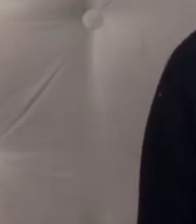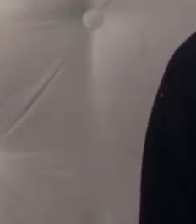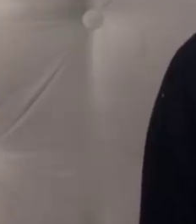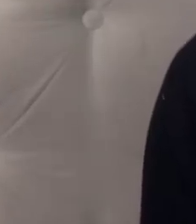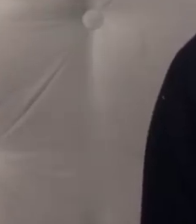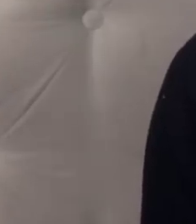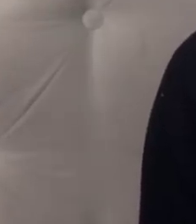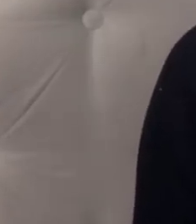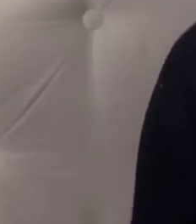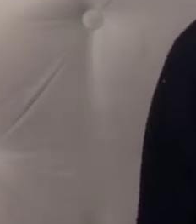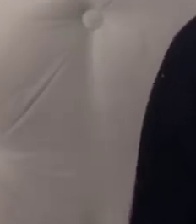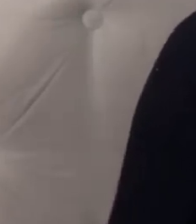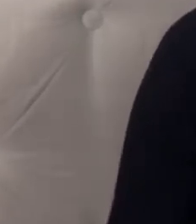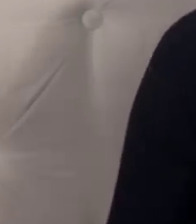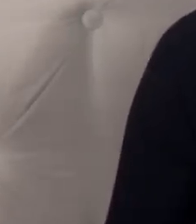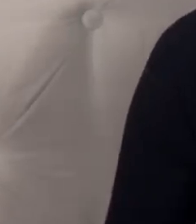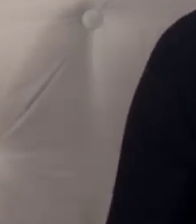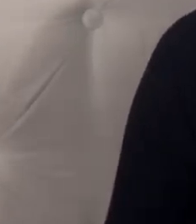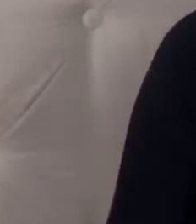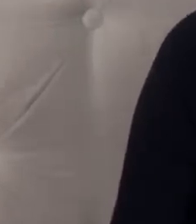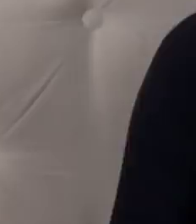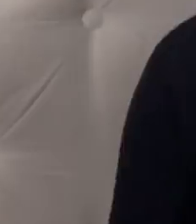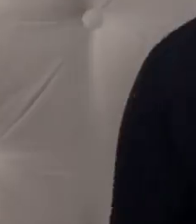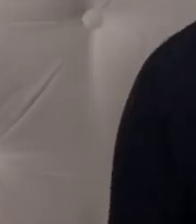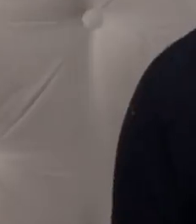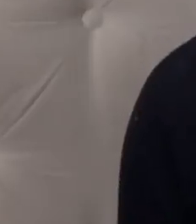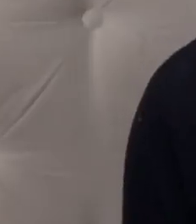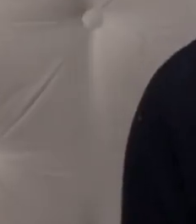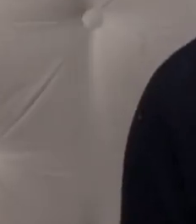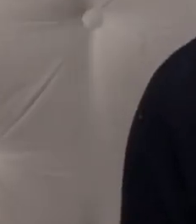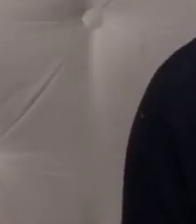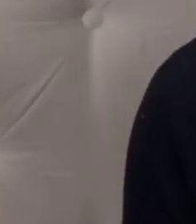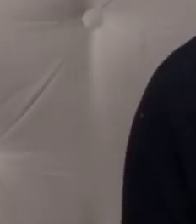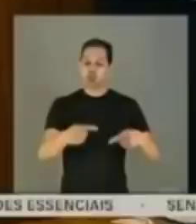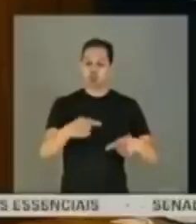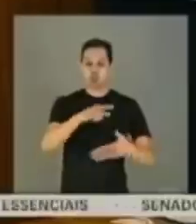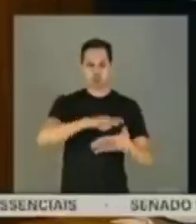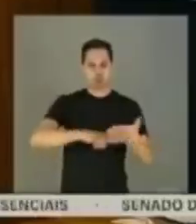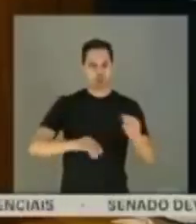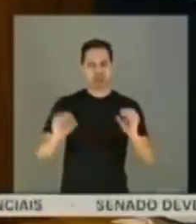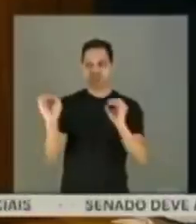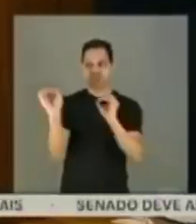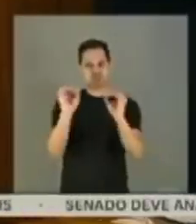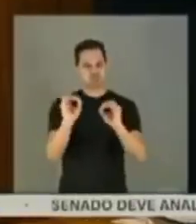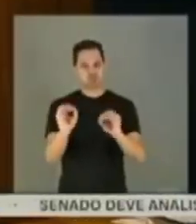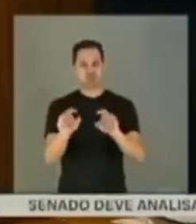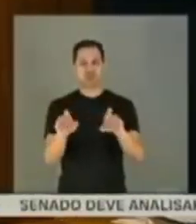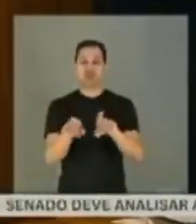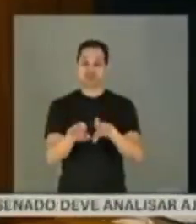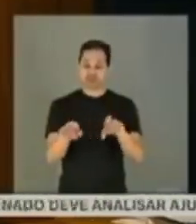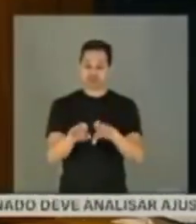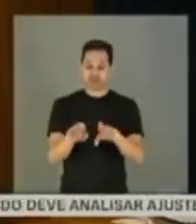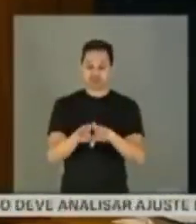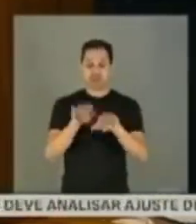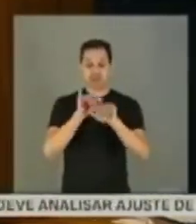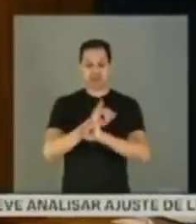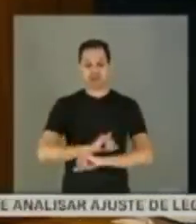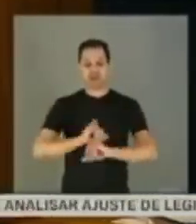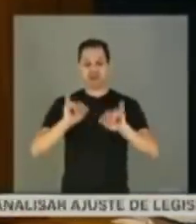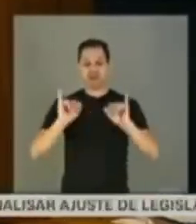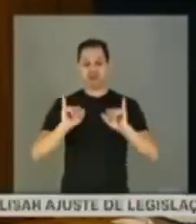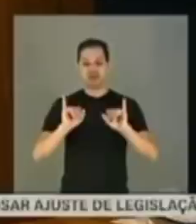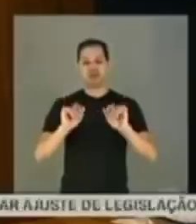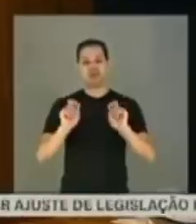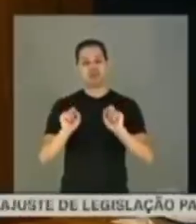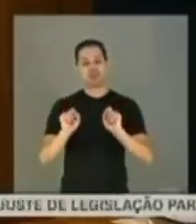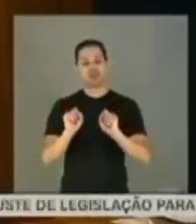conhecimento público, mas mesmo assim, naquele dia, na CPI, E da mesma forma, a notícia que envolve um possível